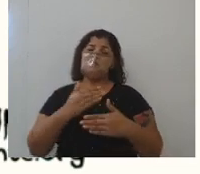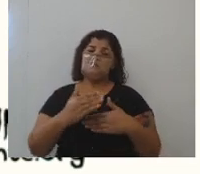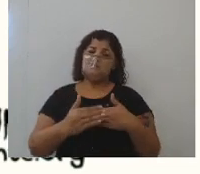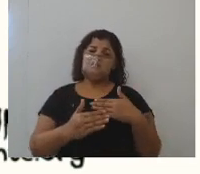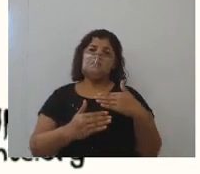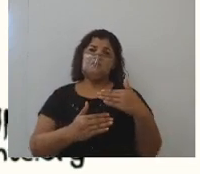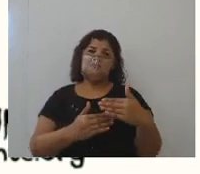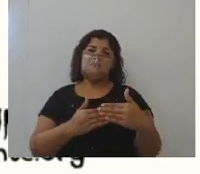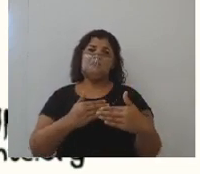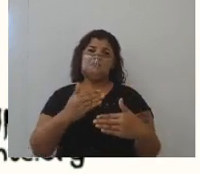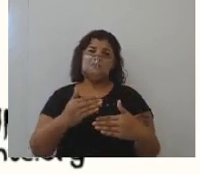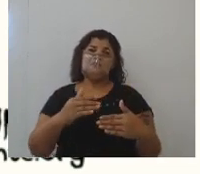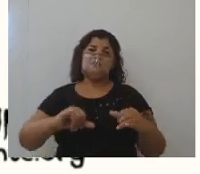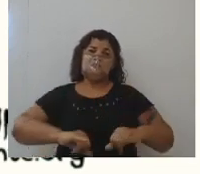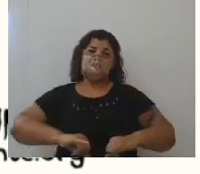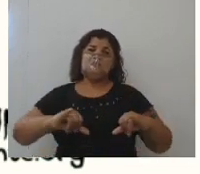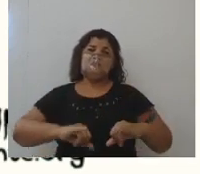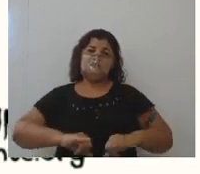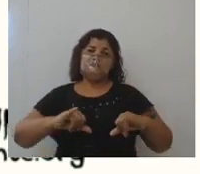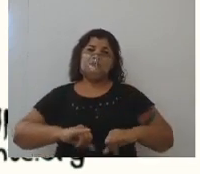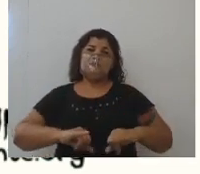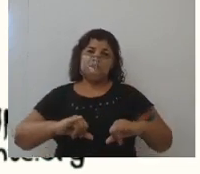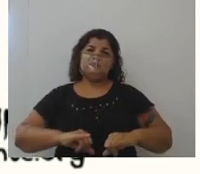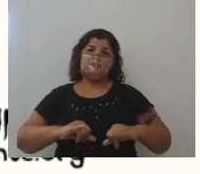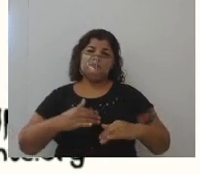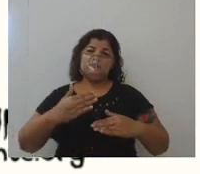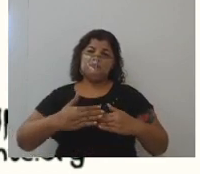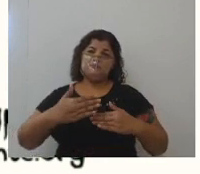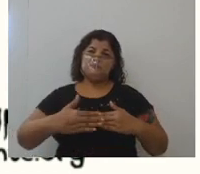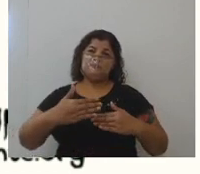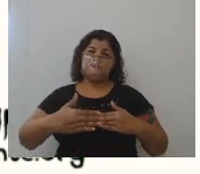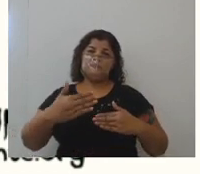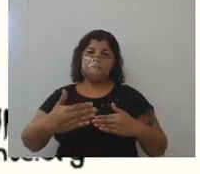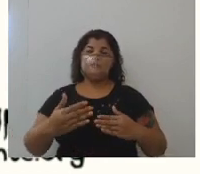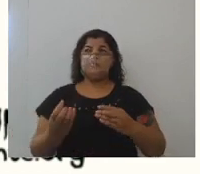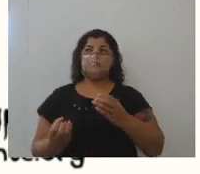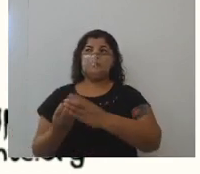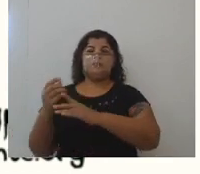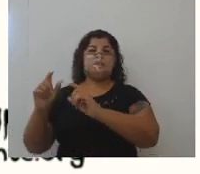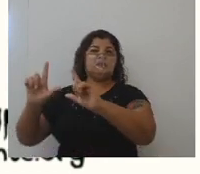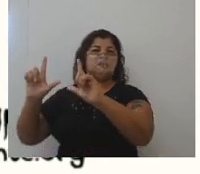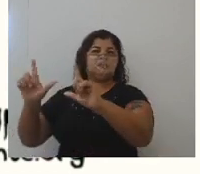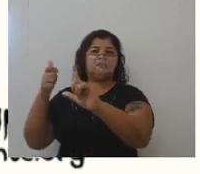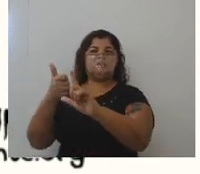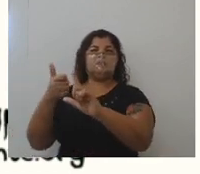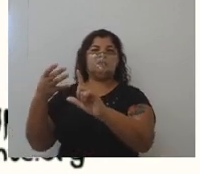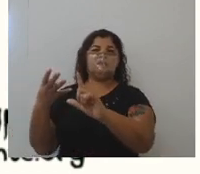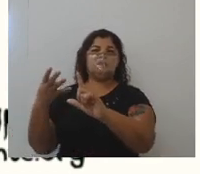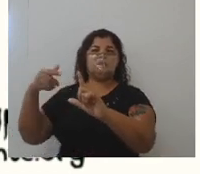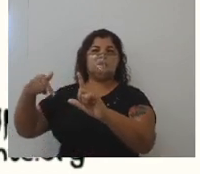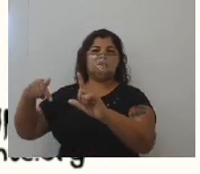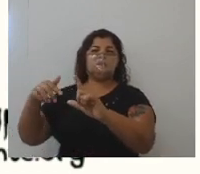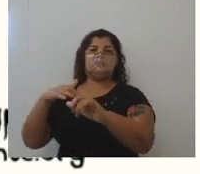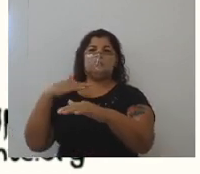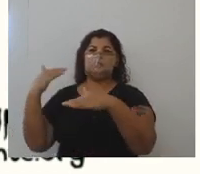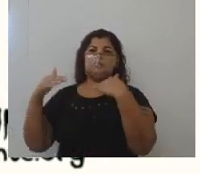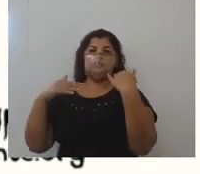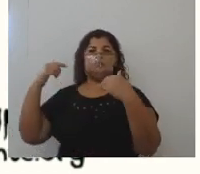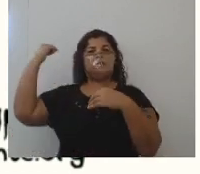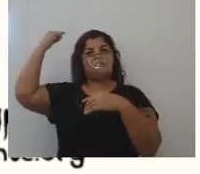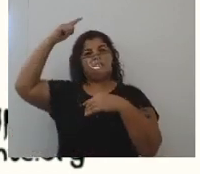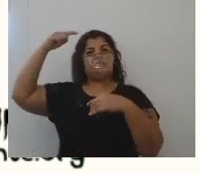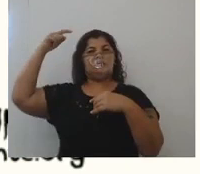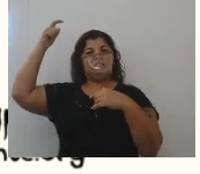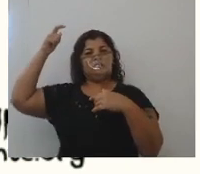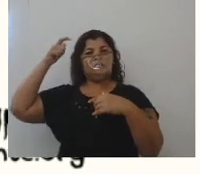poucos, em dolorosas prestações. E aí aparece a notícia, né? 147 mortos no Espírito Santo